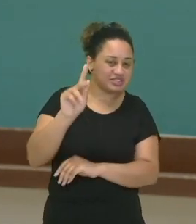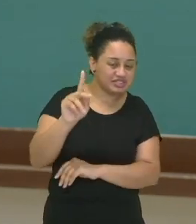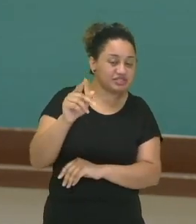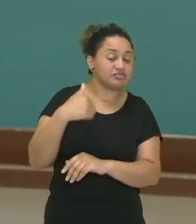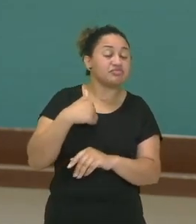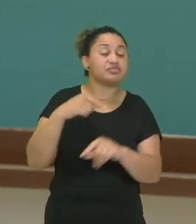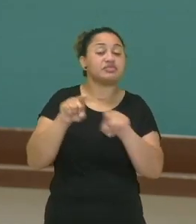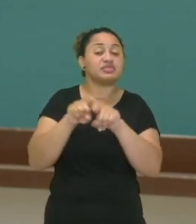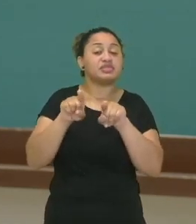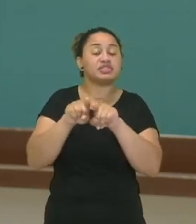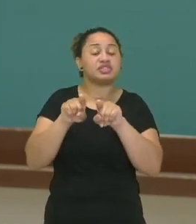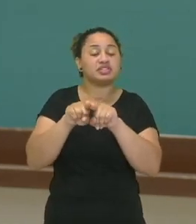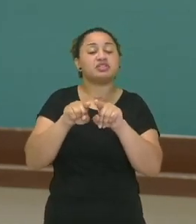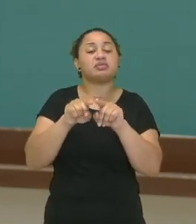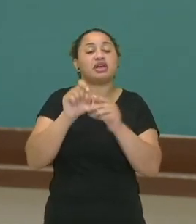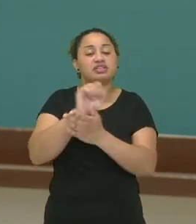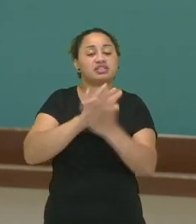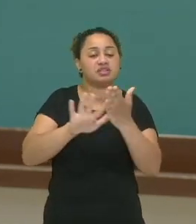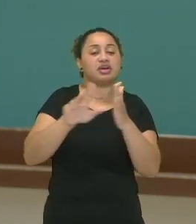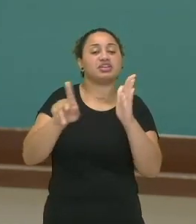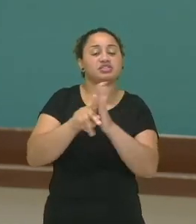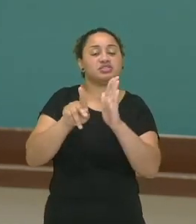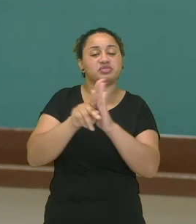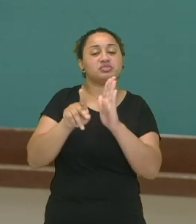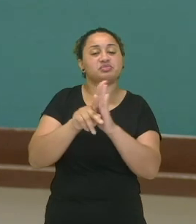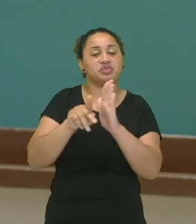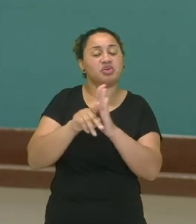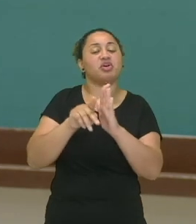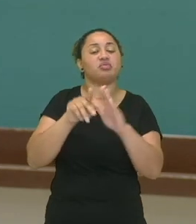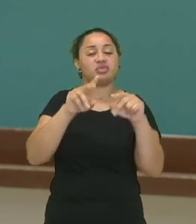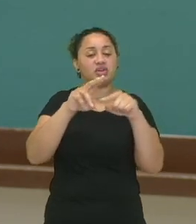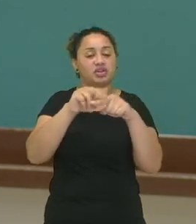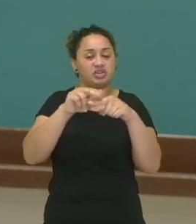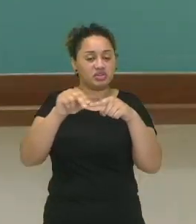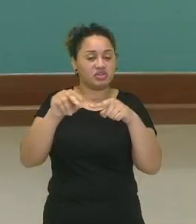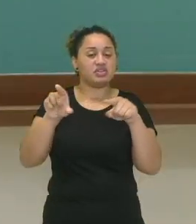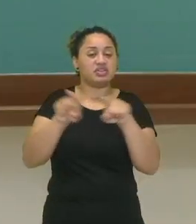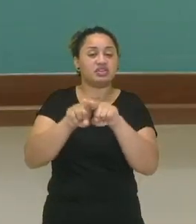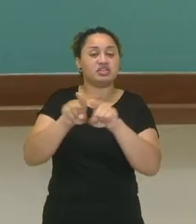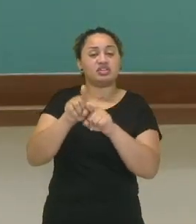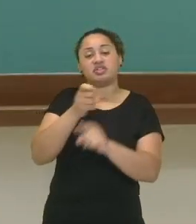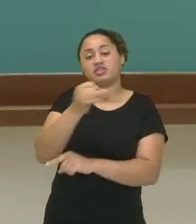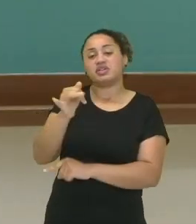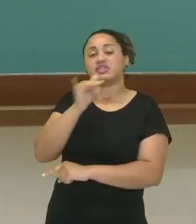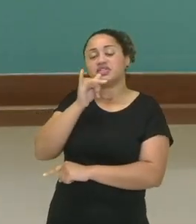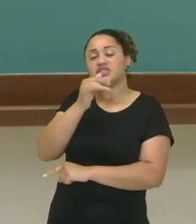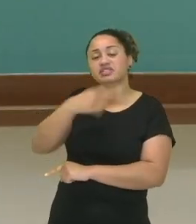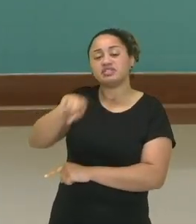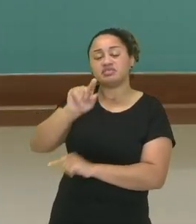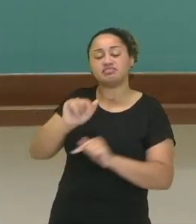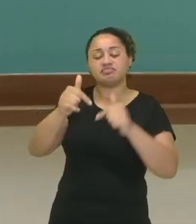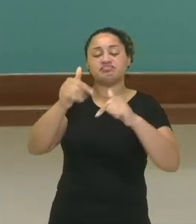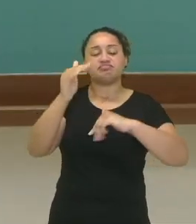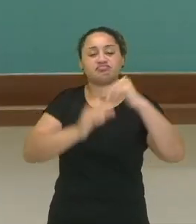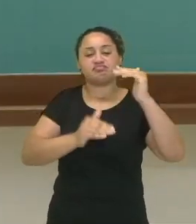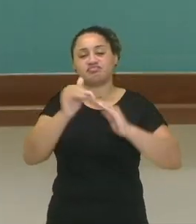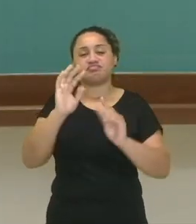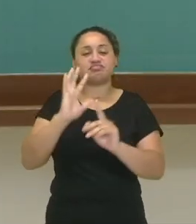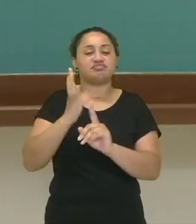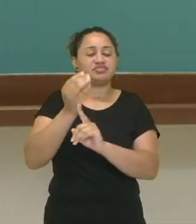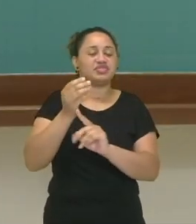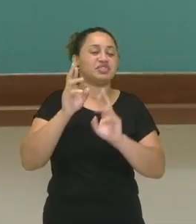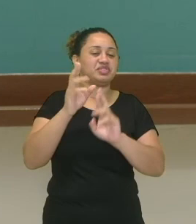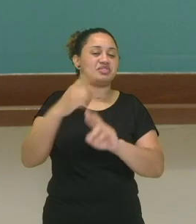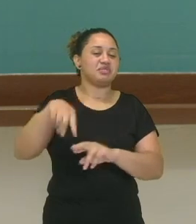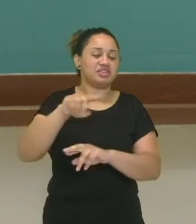falamos também da xilogravura, cromoxilogravura e trouxemos também exemplos para vocês colocarem em prática aí essa arte. Espero que